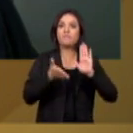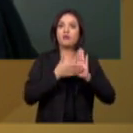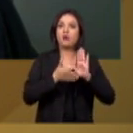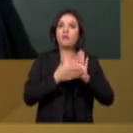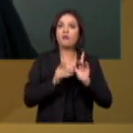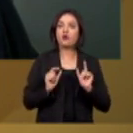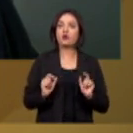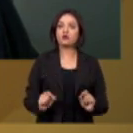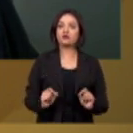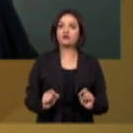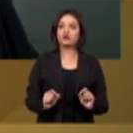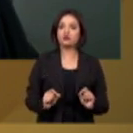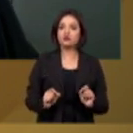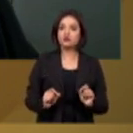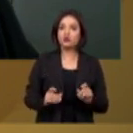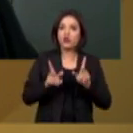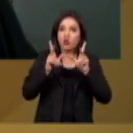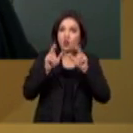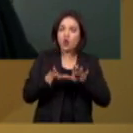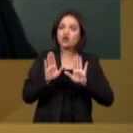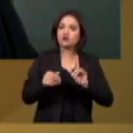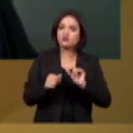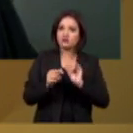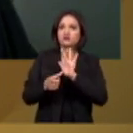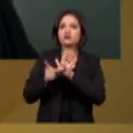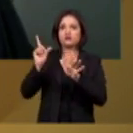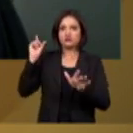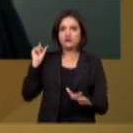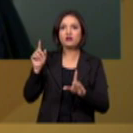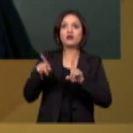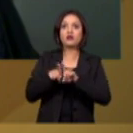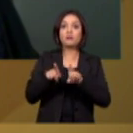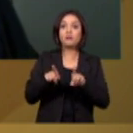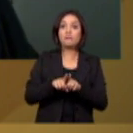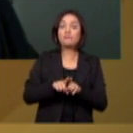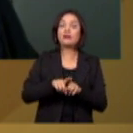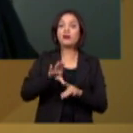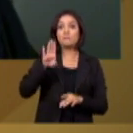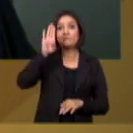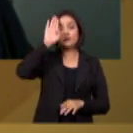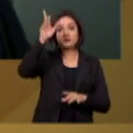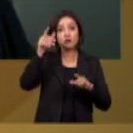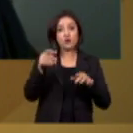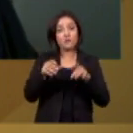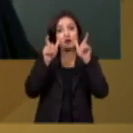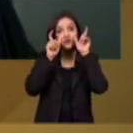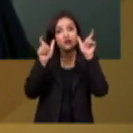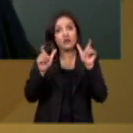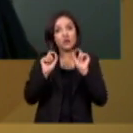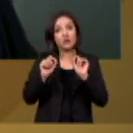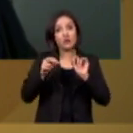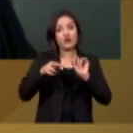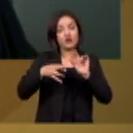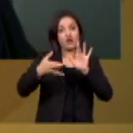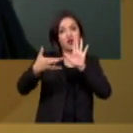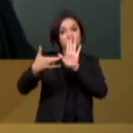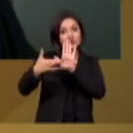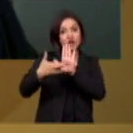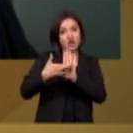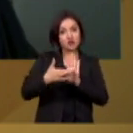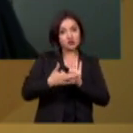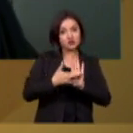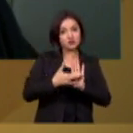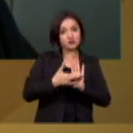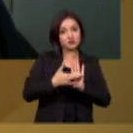como eu disse aumente atento ao fato de que as normas ambientais